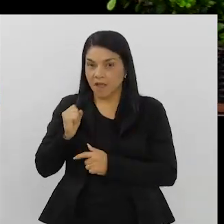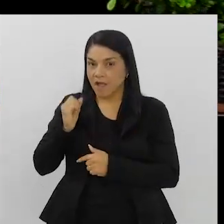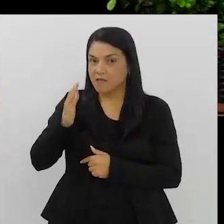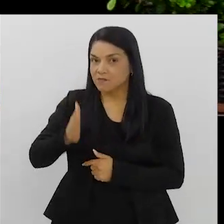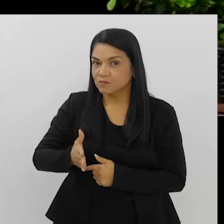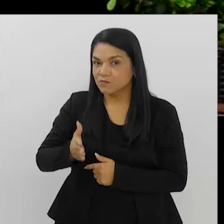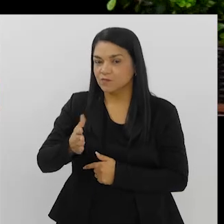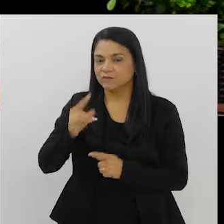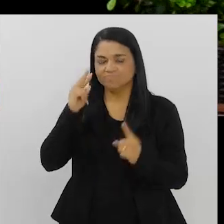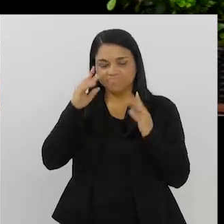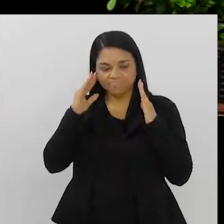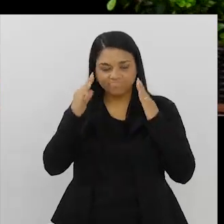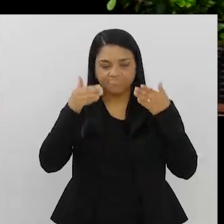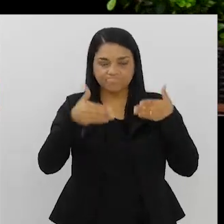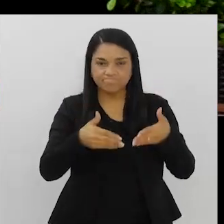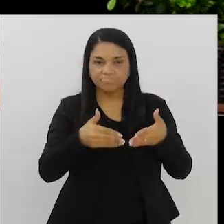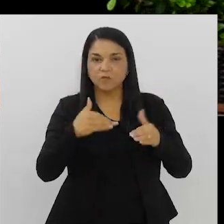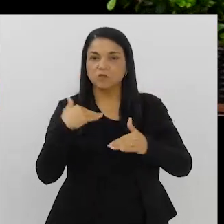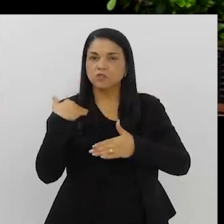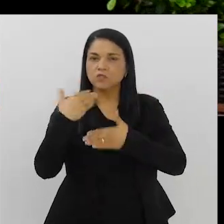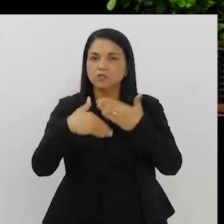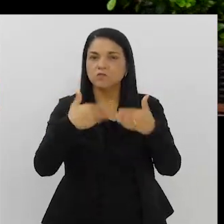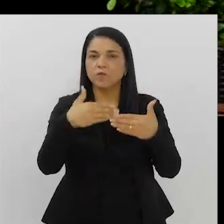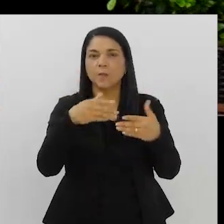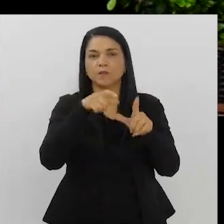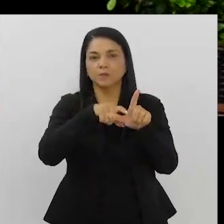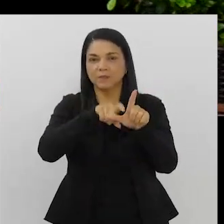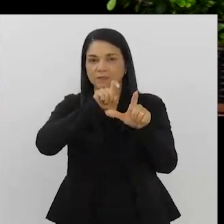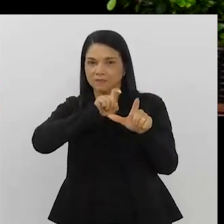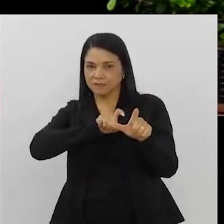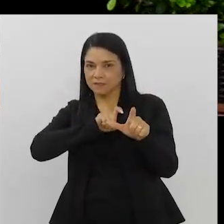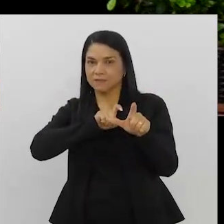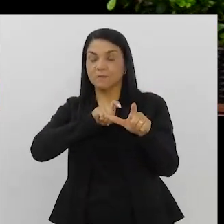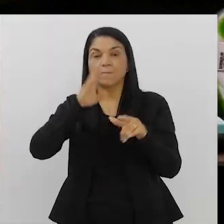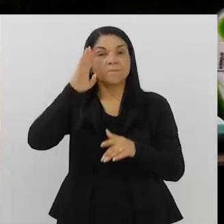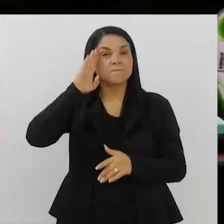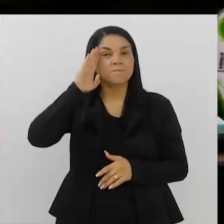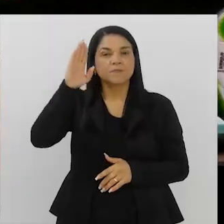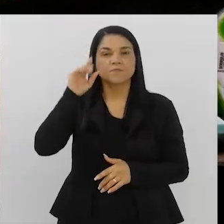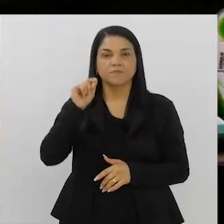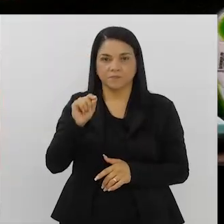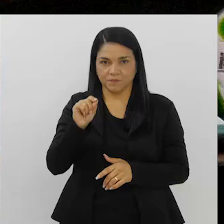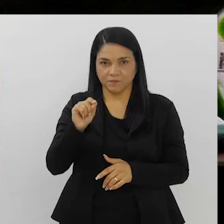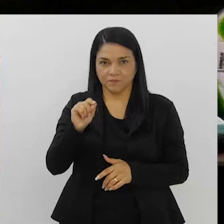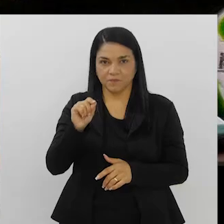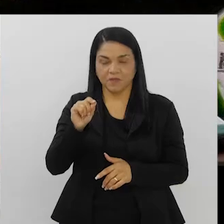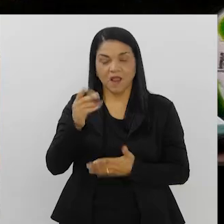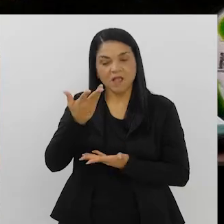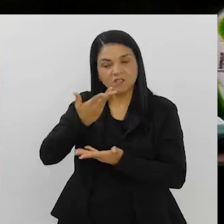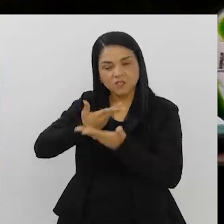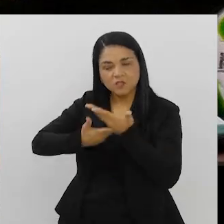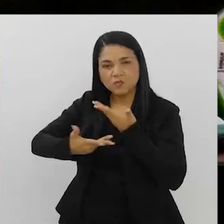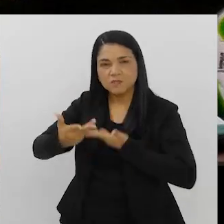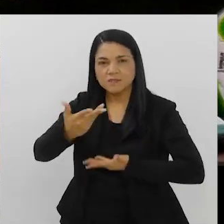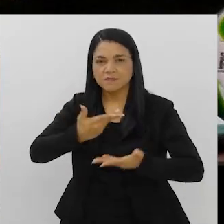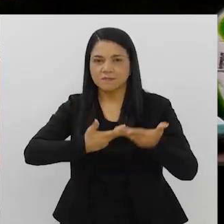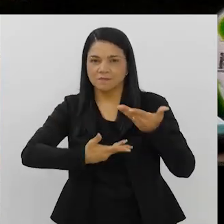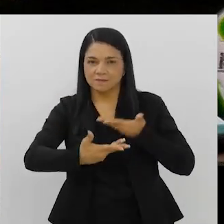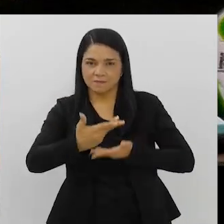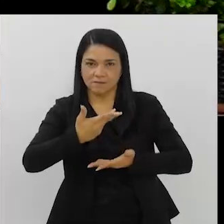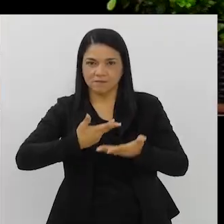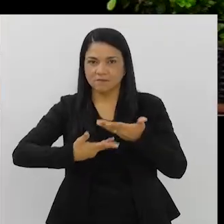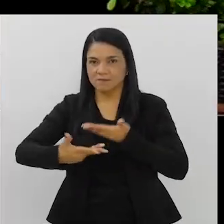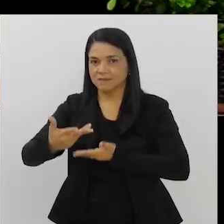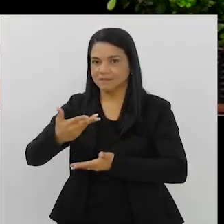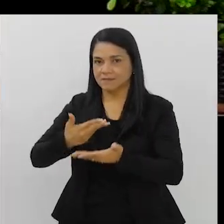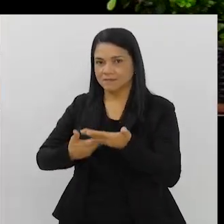são sempre voltadas para o desenvolvimento da autonomia, priorizando a socialização, que é